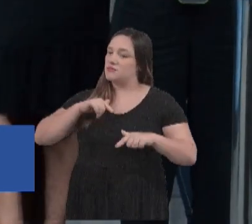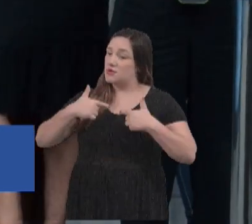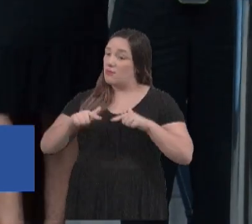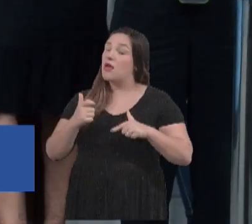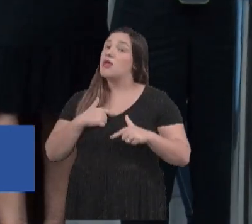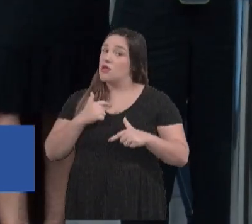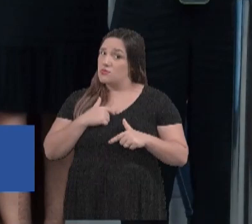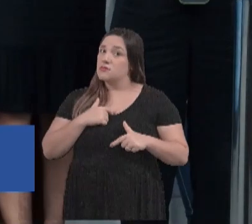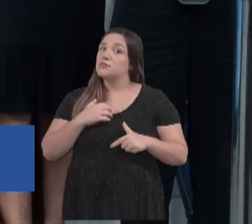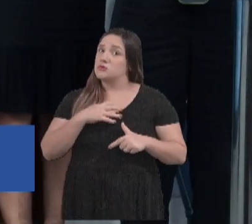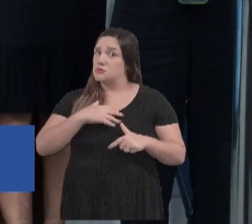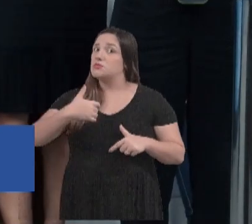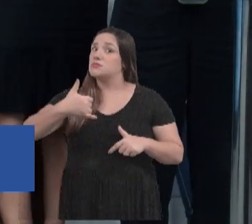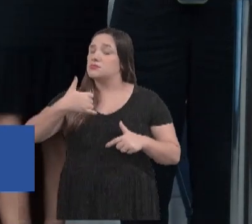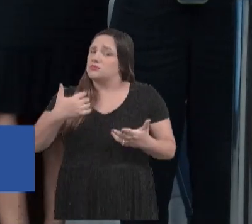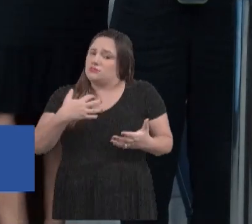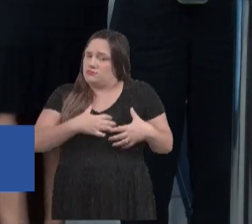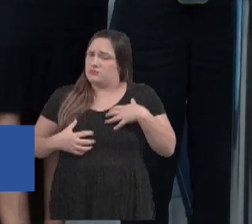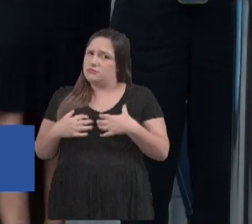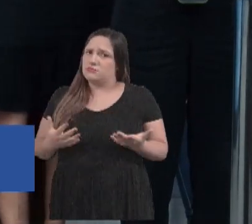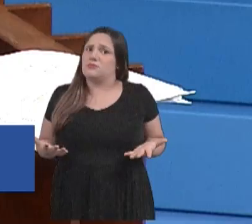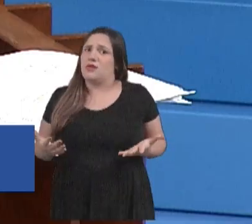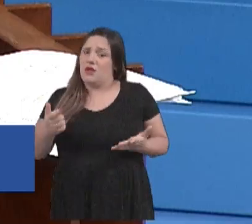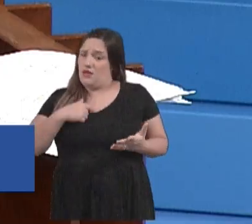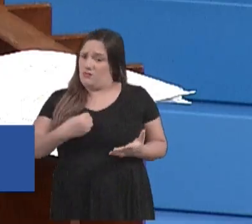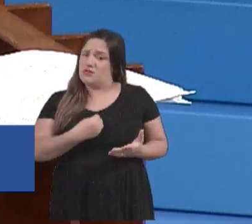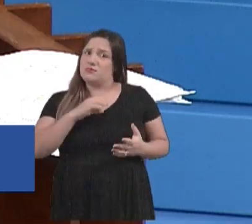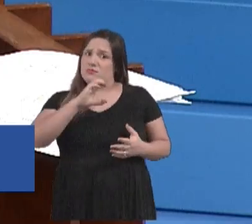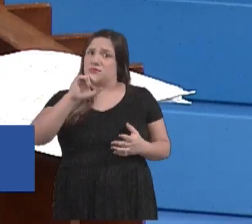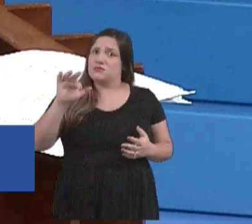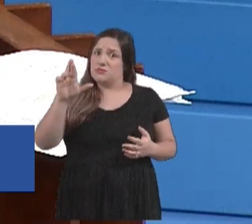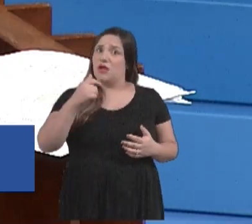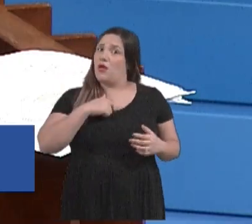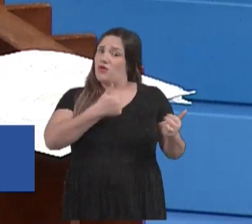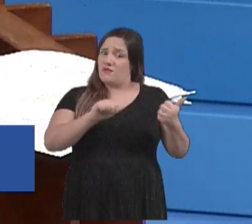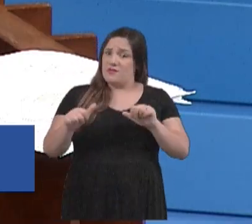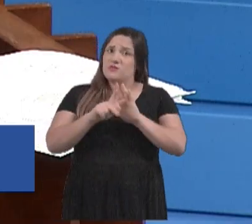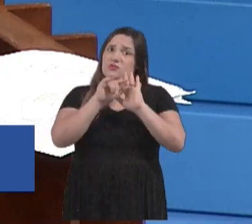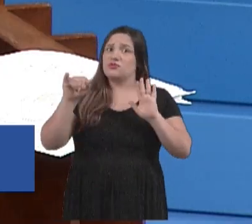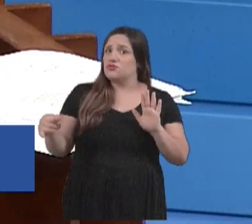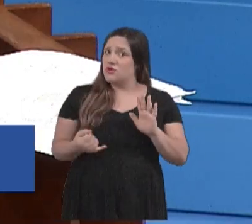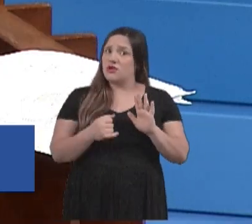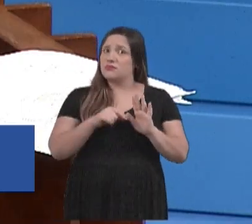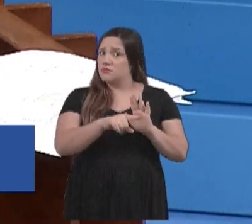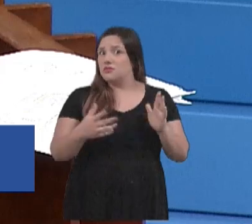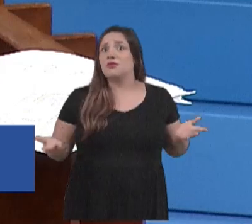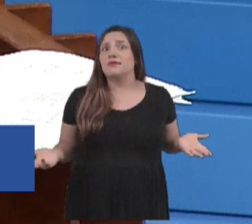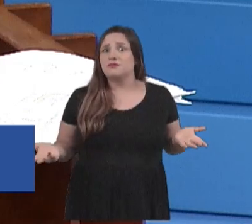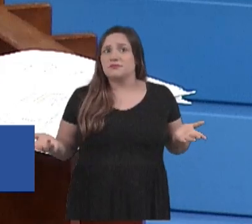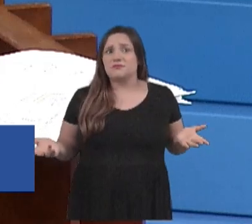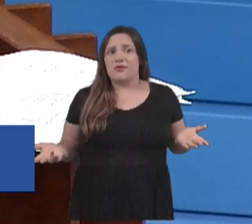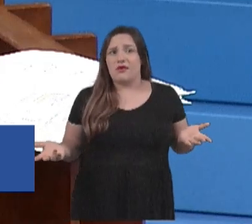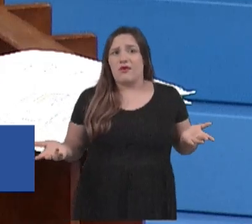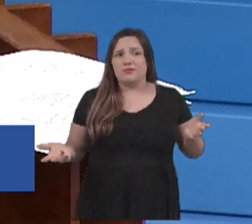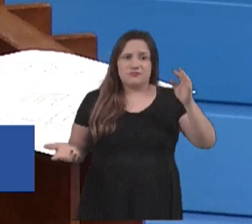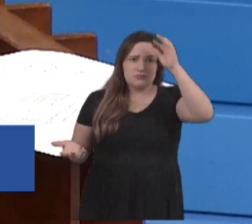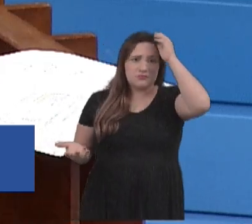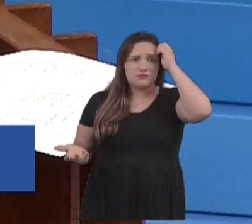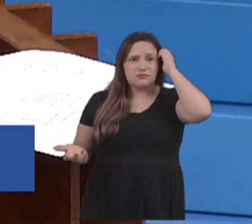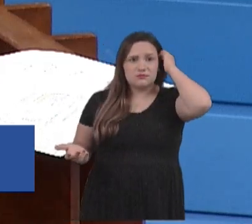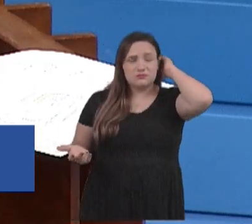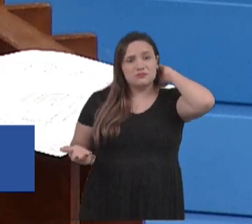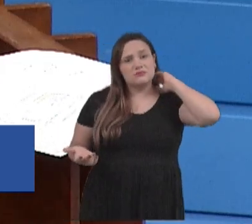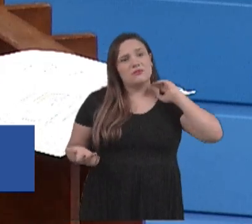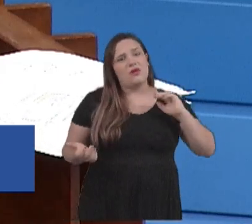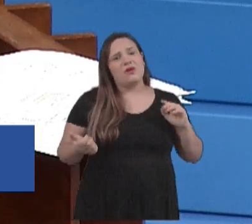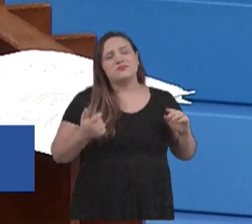senti ofendido, porque eu sou membro da Comissão de Constituição e Justiça, fui o relator desse projeto, e eu não ia dar parecer favorável a um